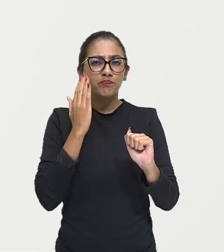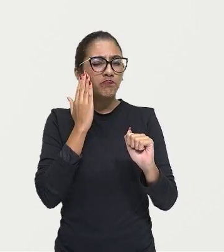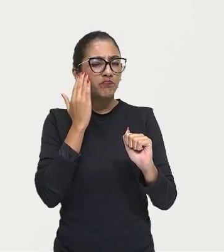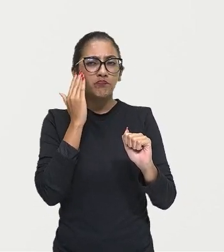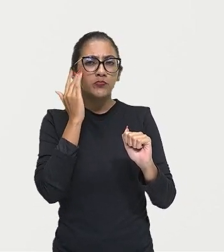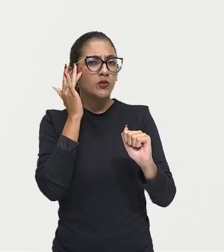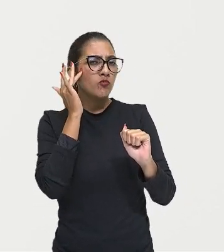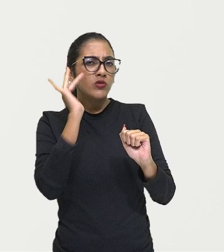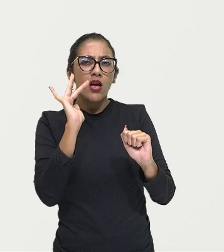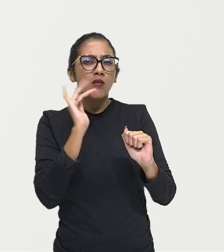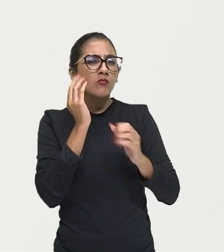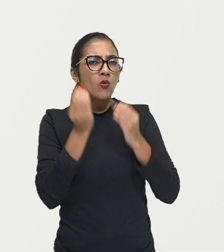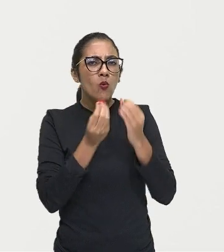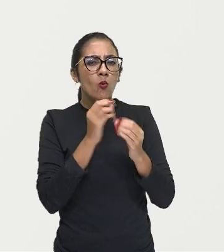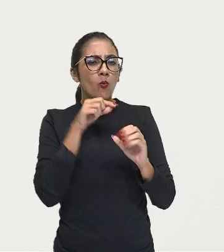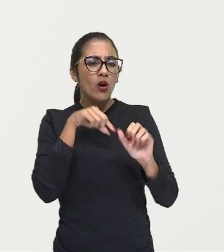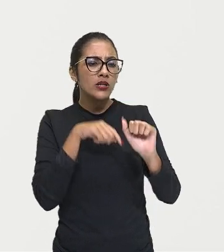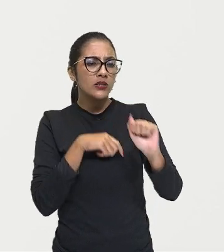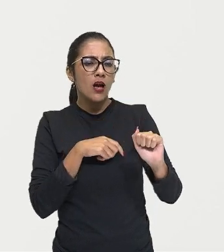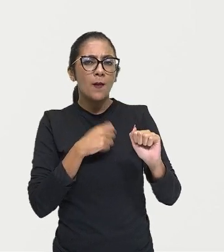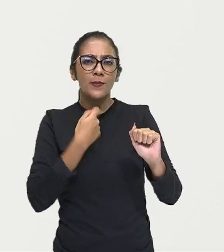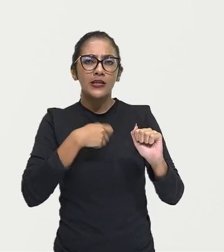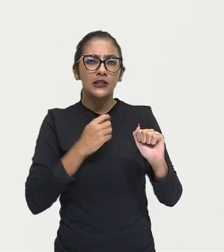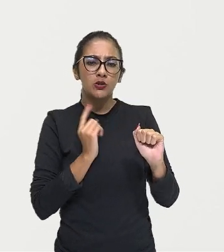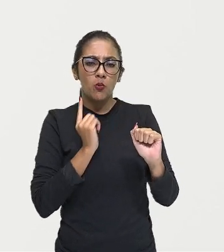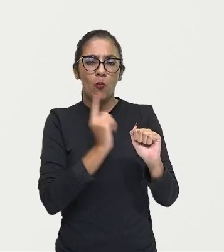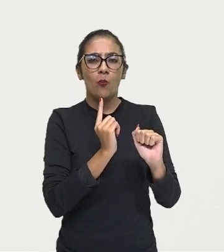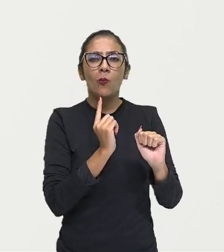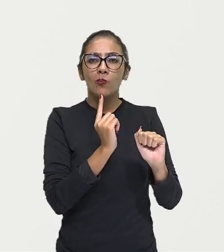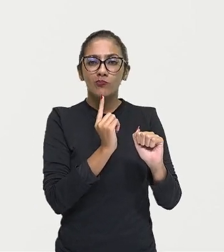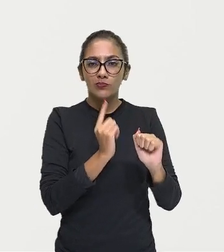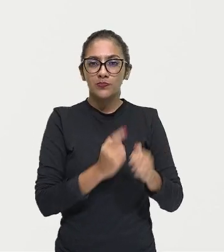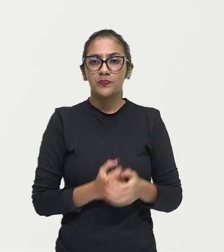sei. Tenho a massa